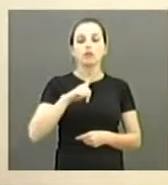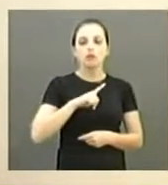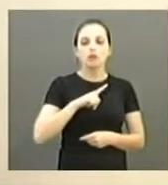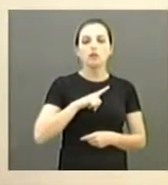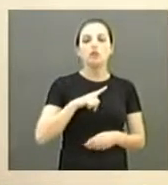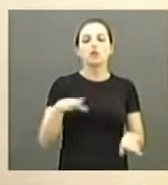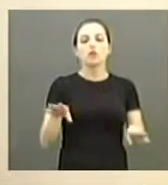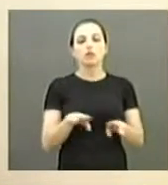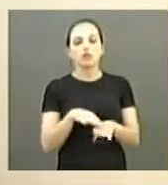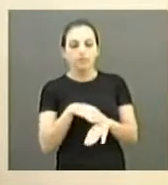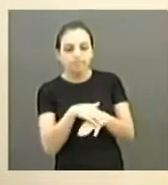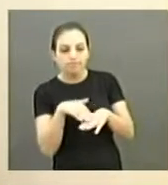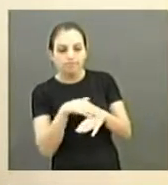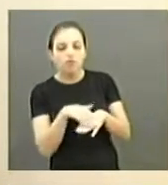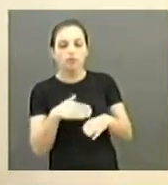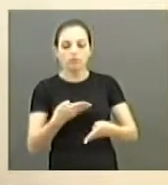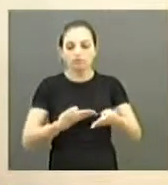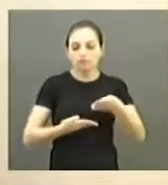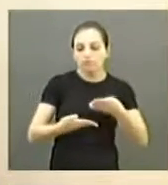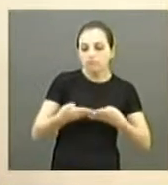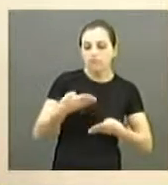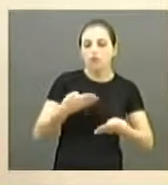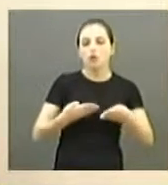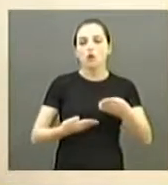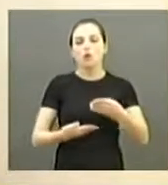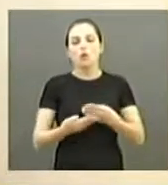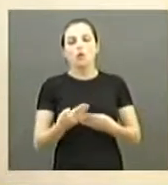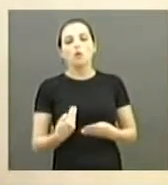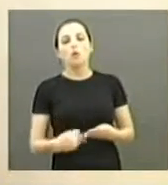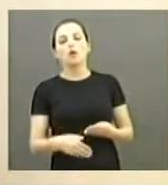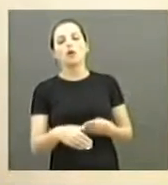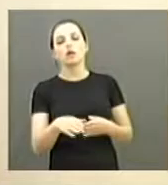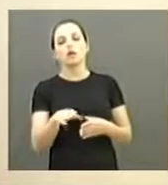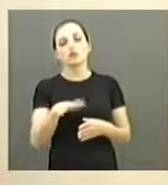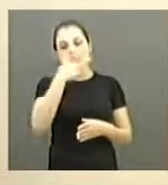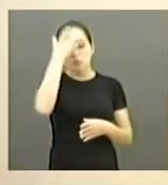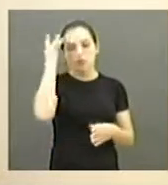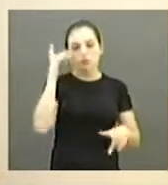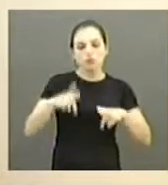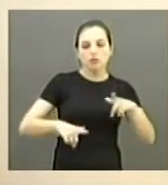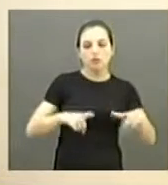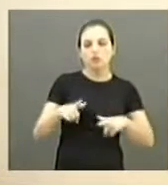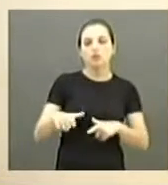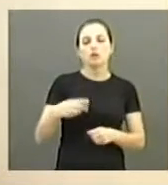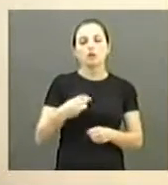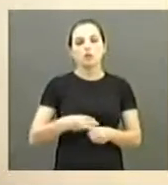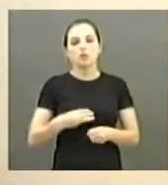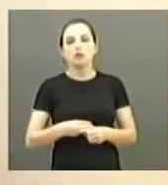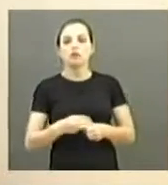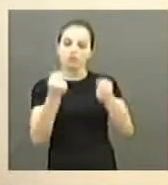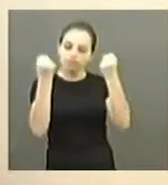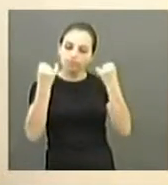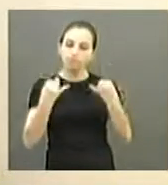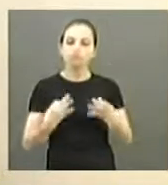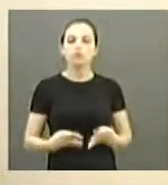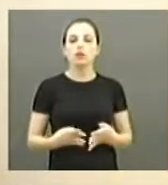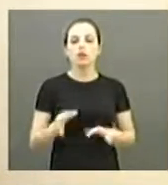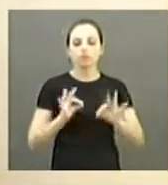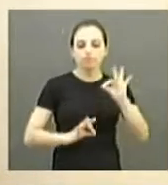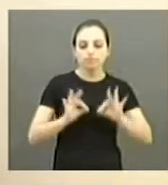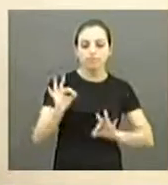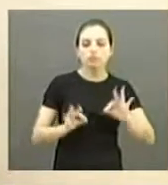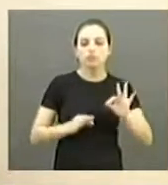promover esse diálogo da justiça, da prefeitura e dos servidores, no sentido de poder explicar um pouco a justiça